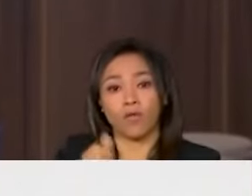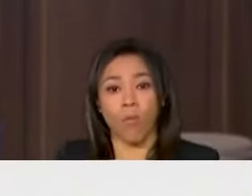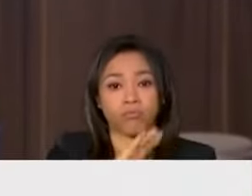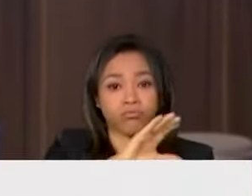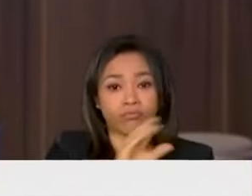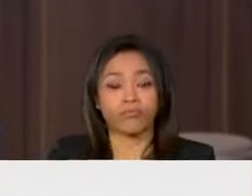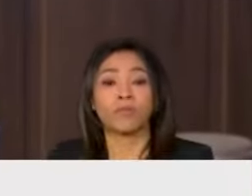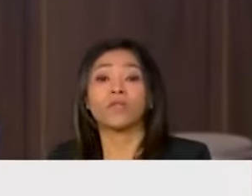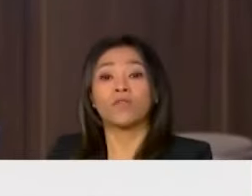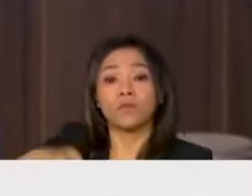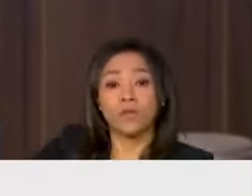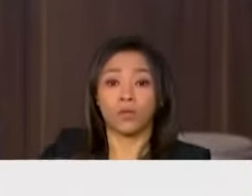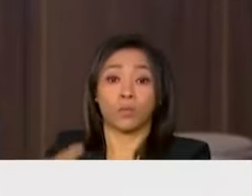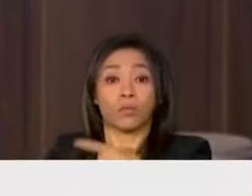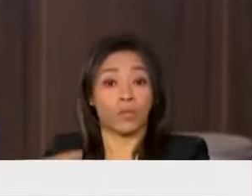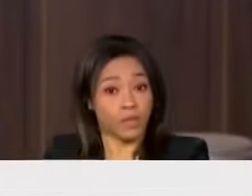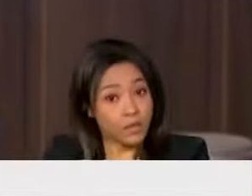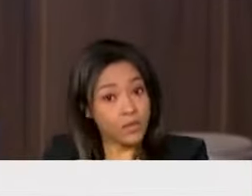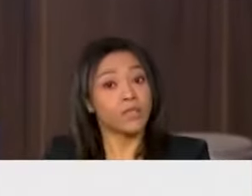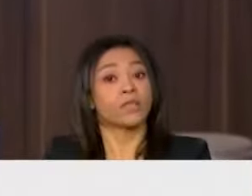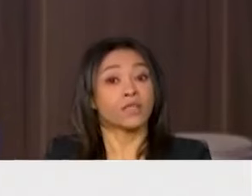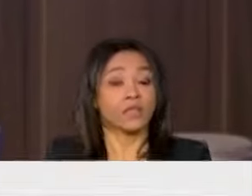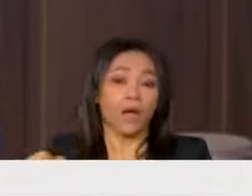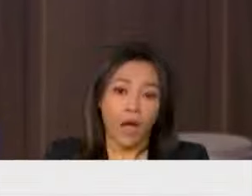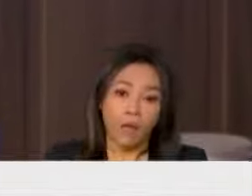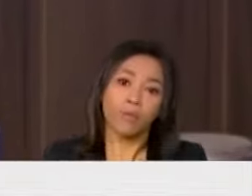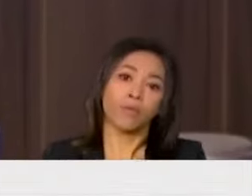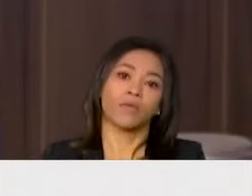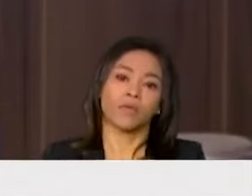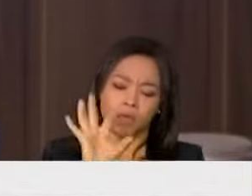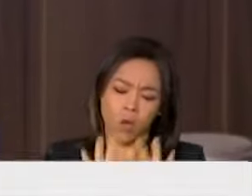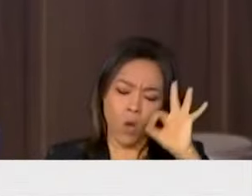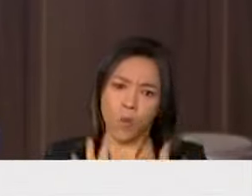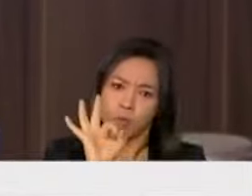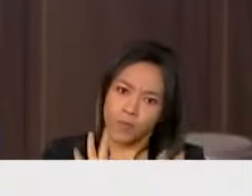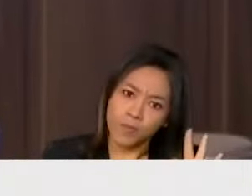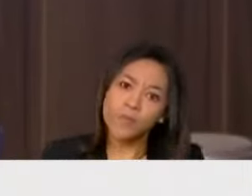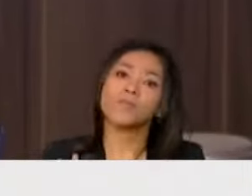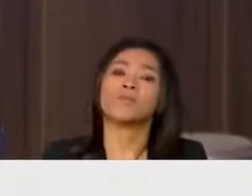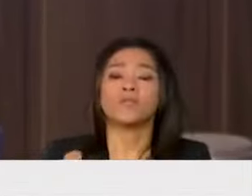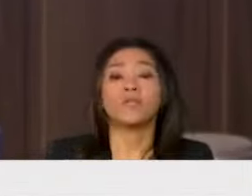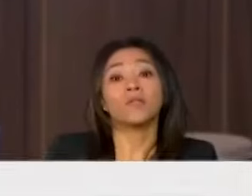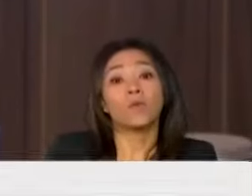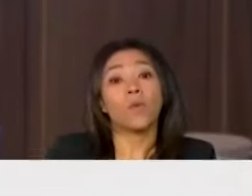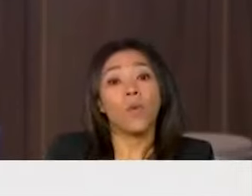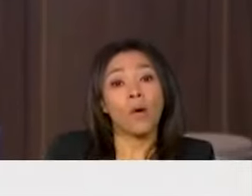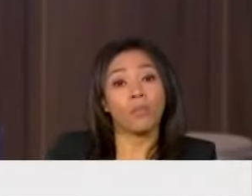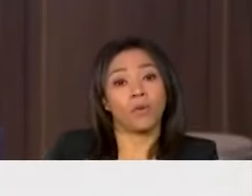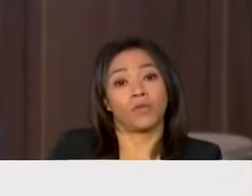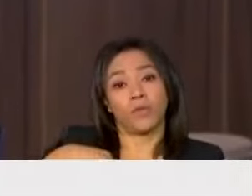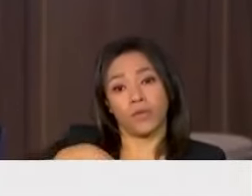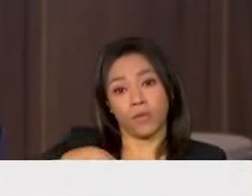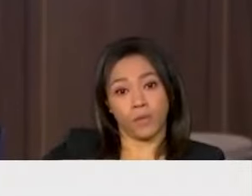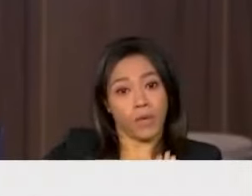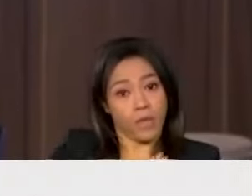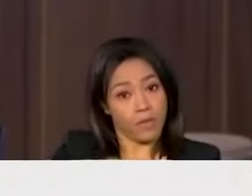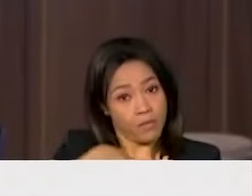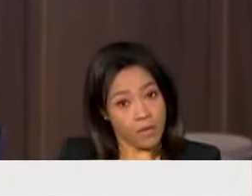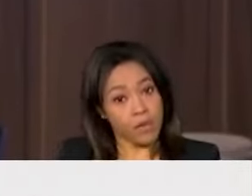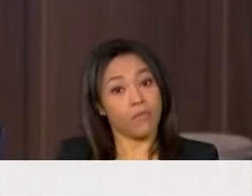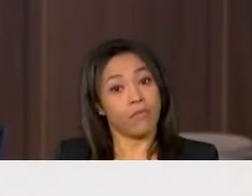públicas e reforça toda a agenda de resposta, como tem feito com várias medidas provisórias, né, para atender o povo